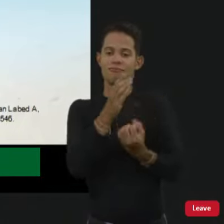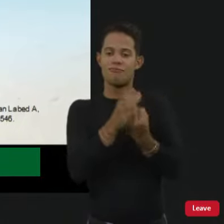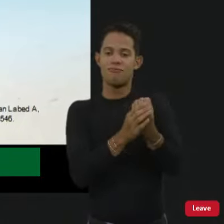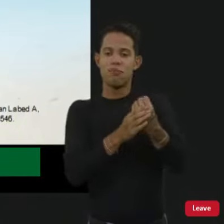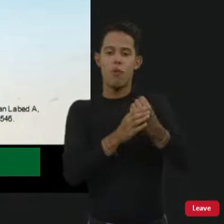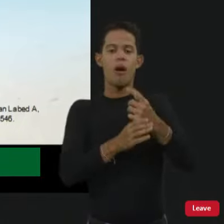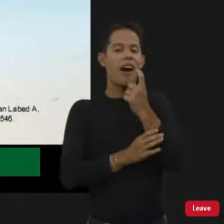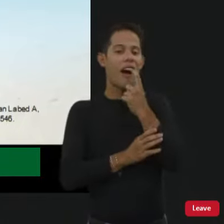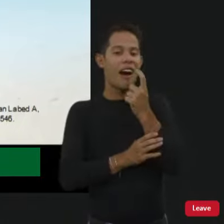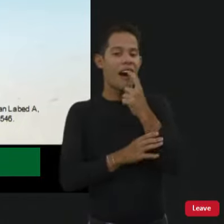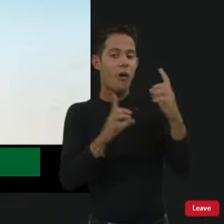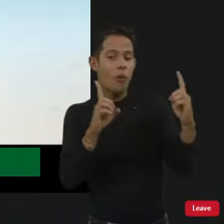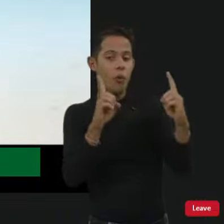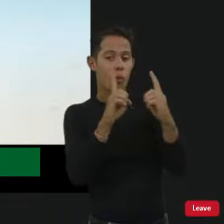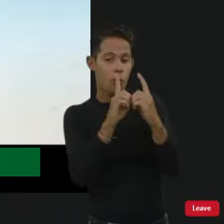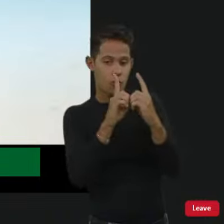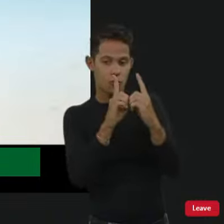anômalo.